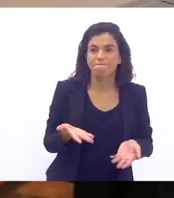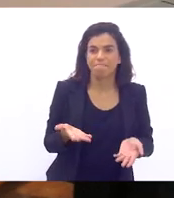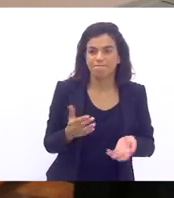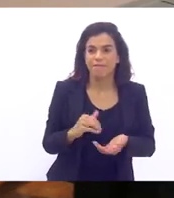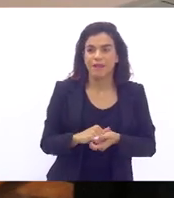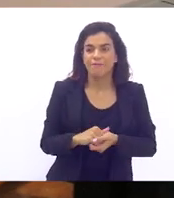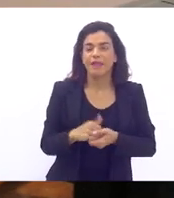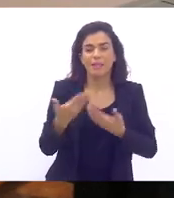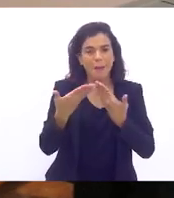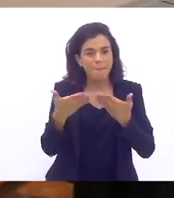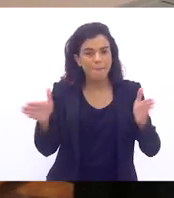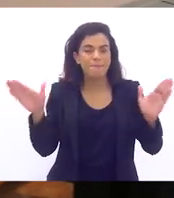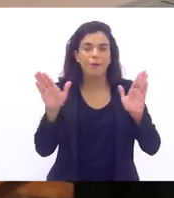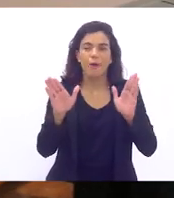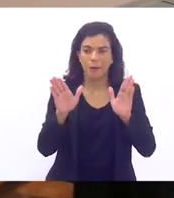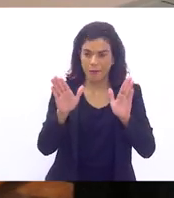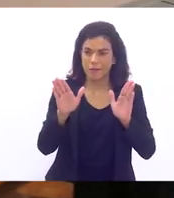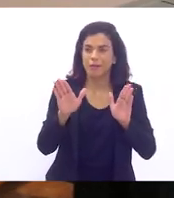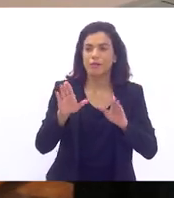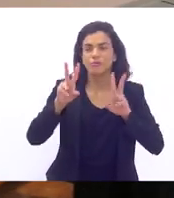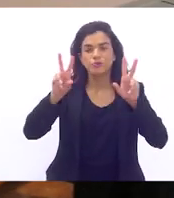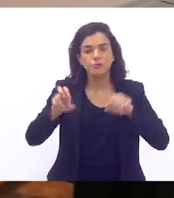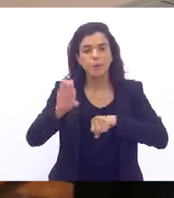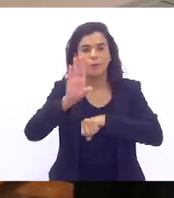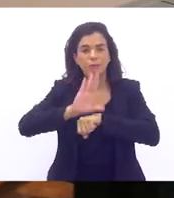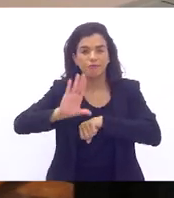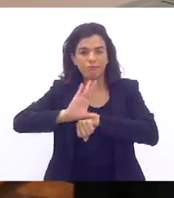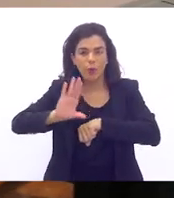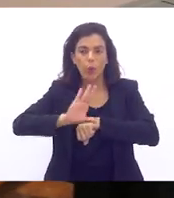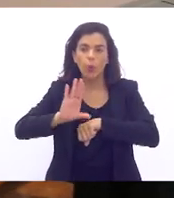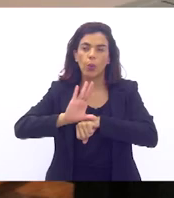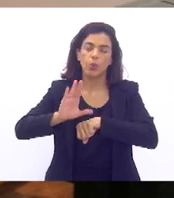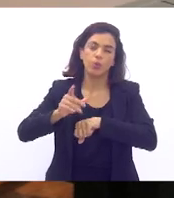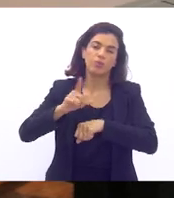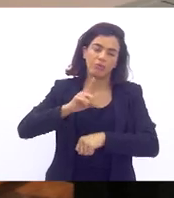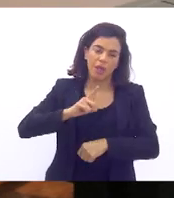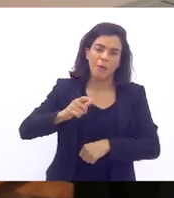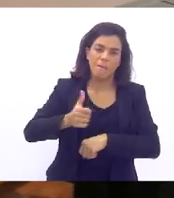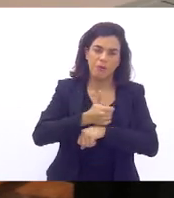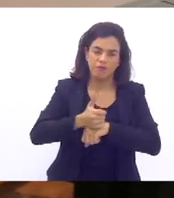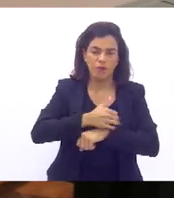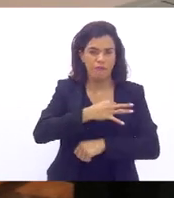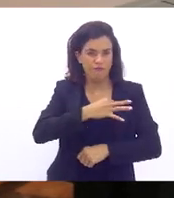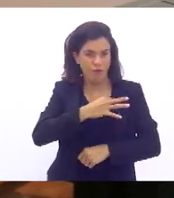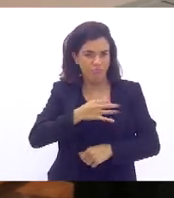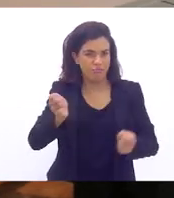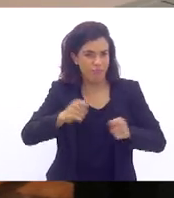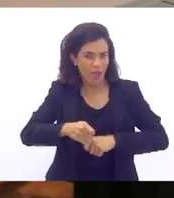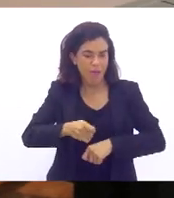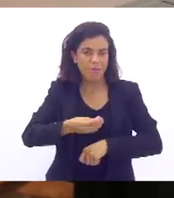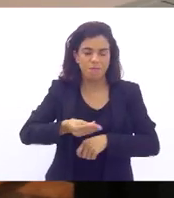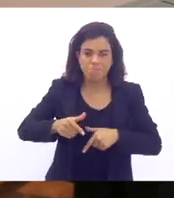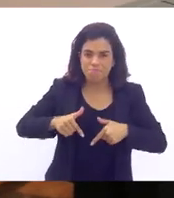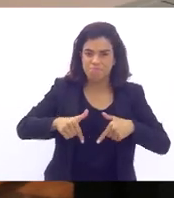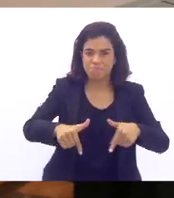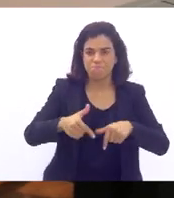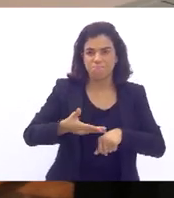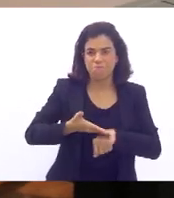Tá de portas abertas em relação a treinamento a gente tem profissionais que voluntários que podem participar